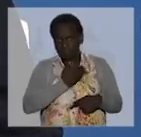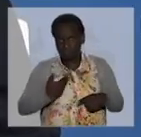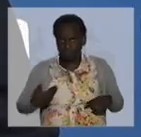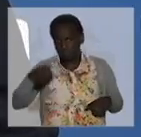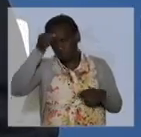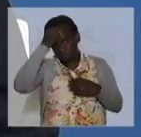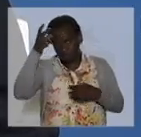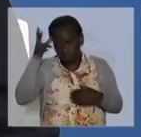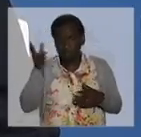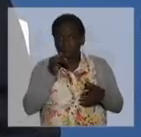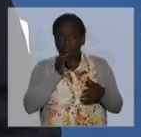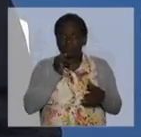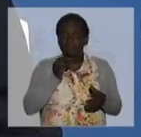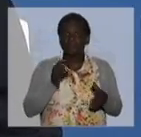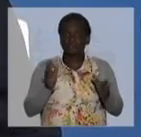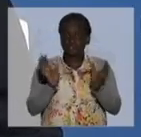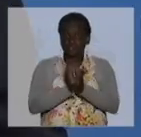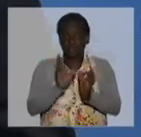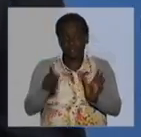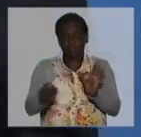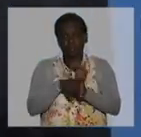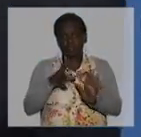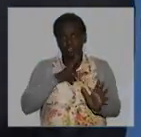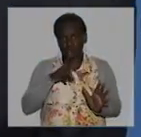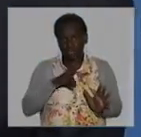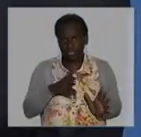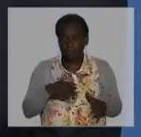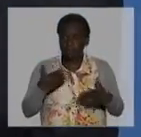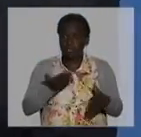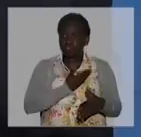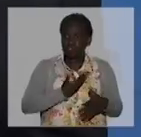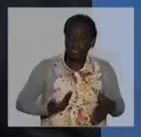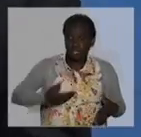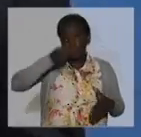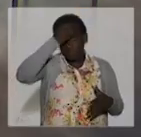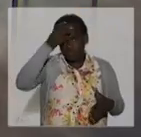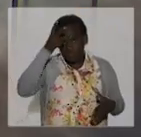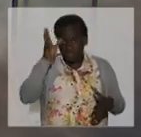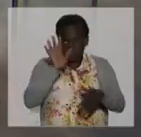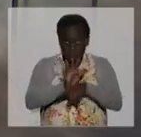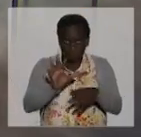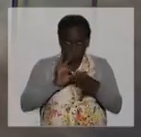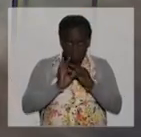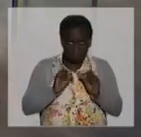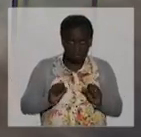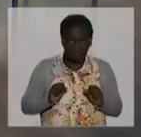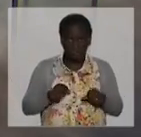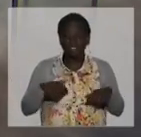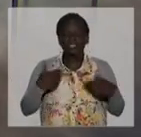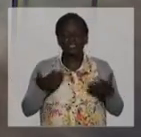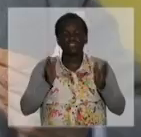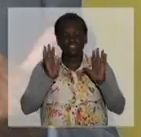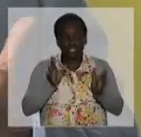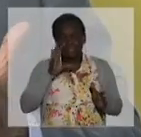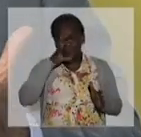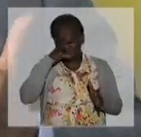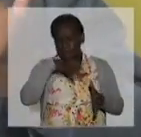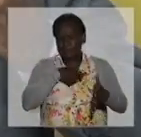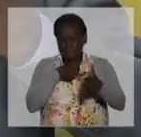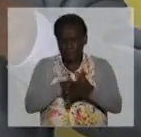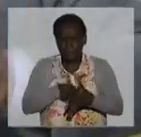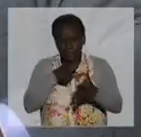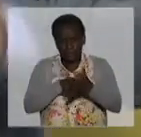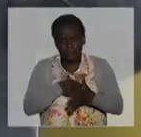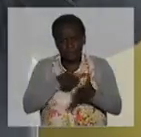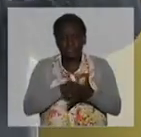os clubes são entidades privadas, com o poder público municipal e estadual. Eu já insisti